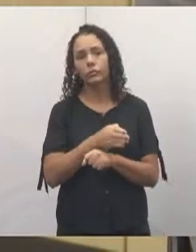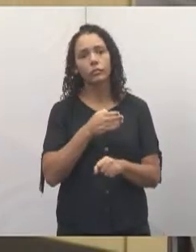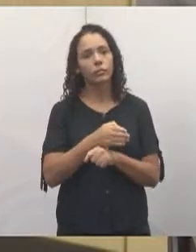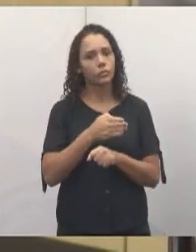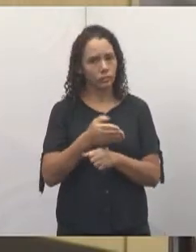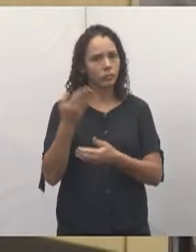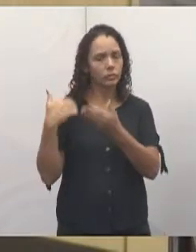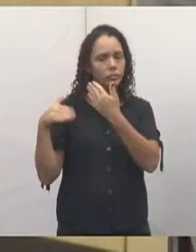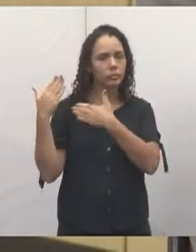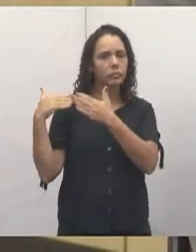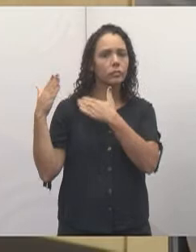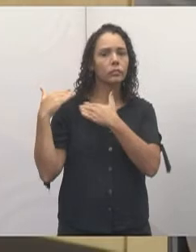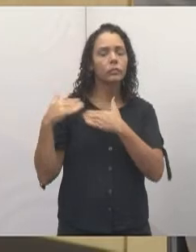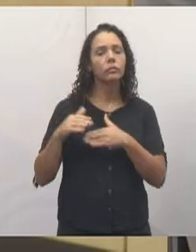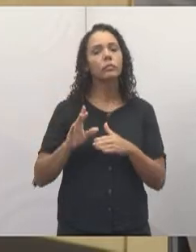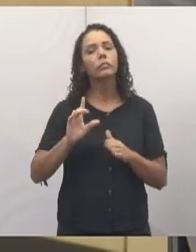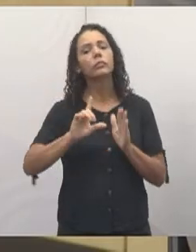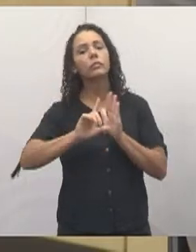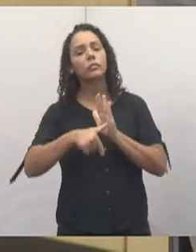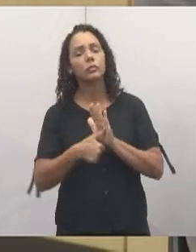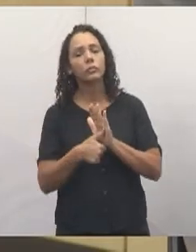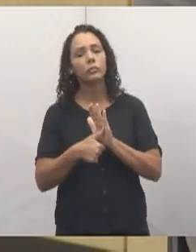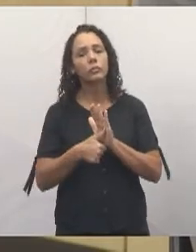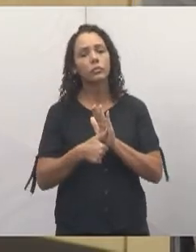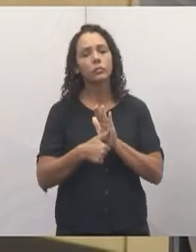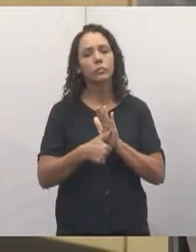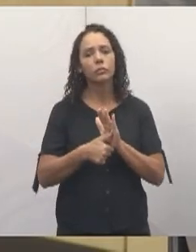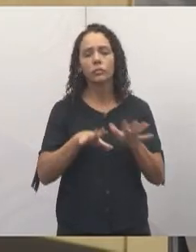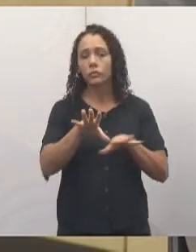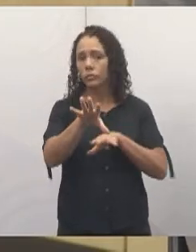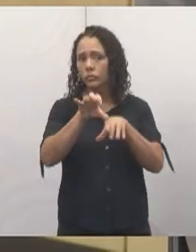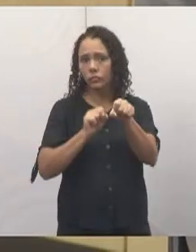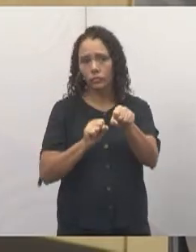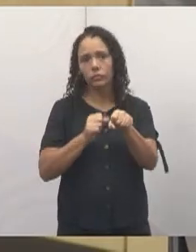época, né? E aí depois ele se formou